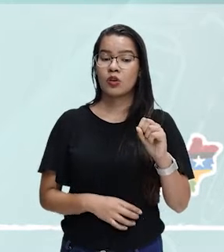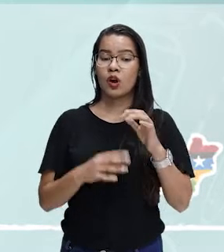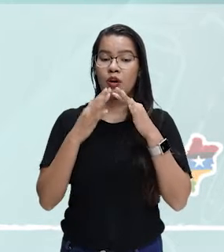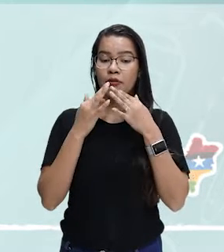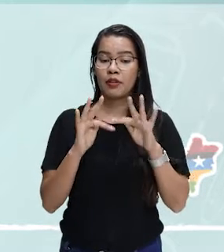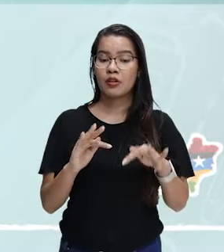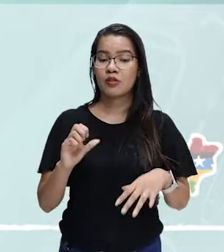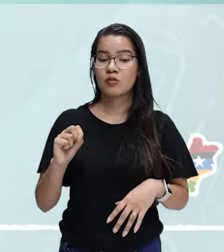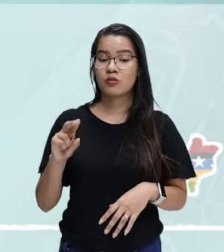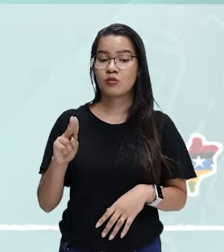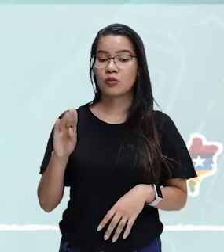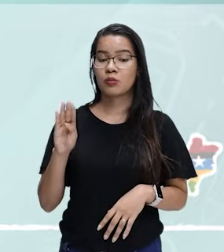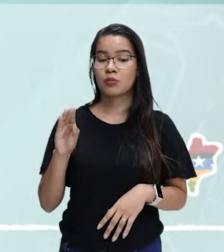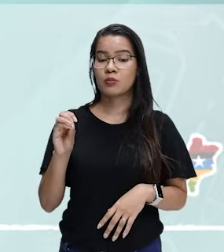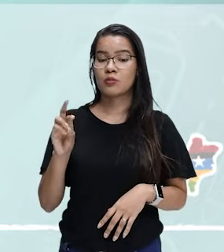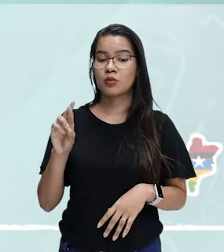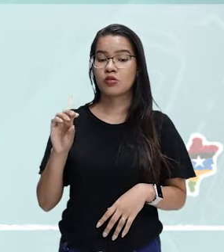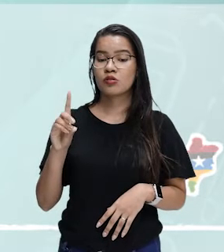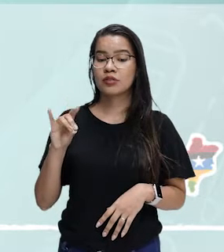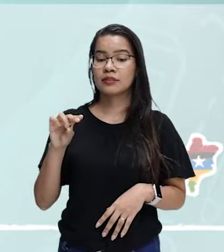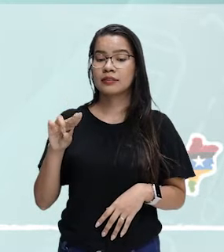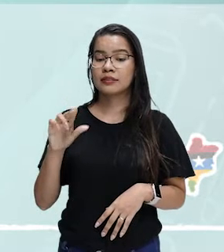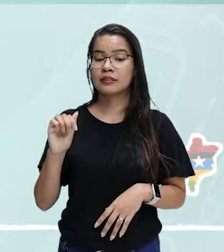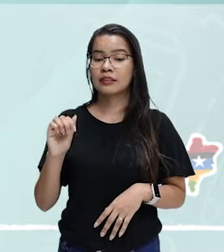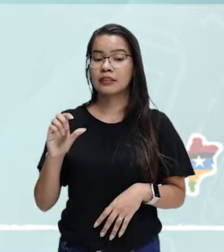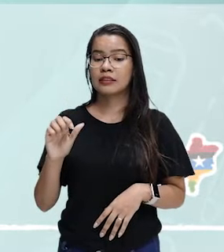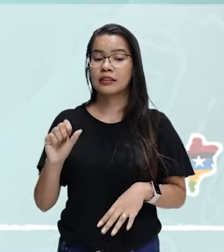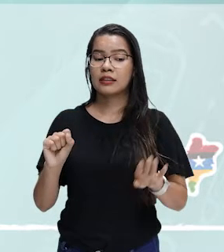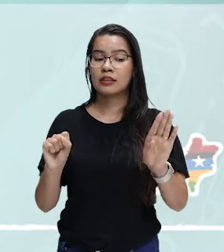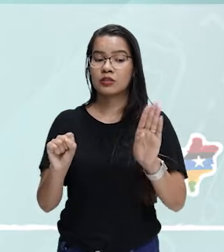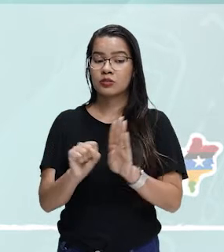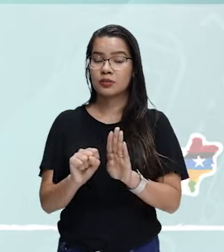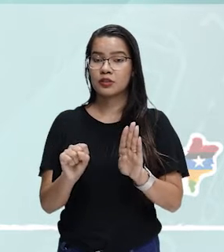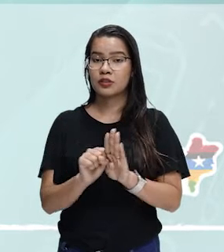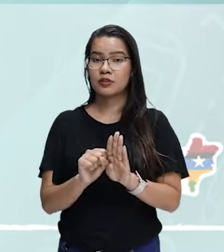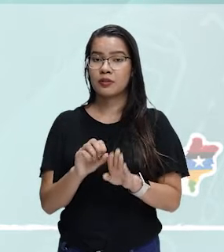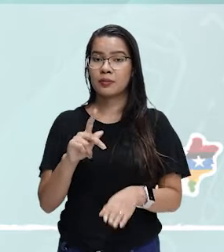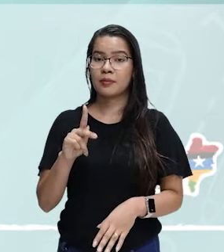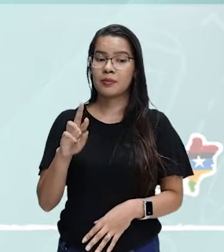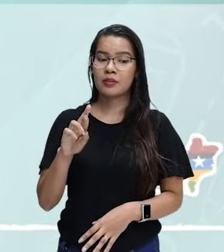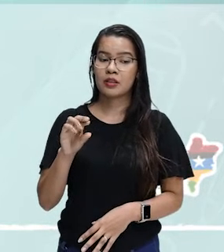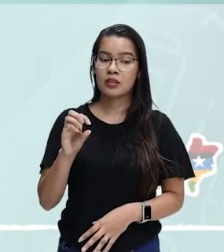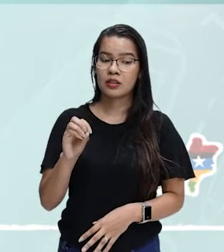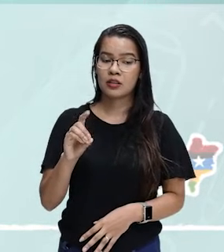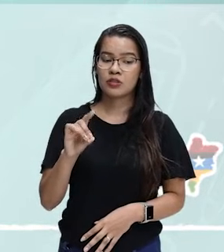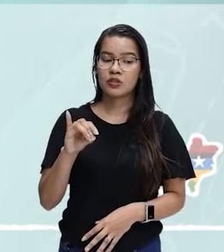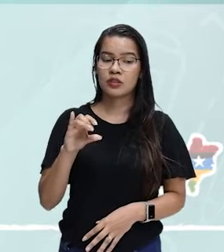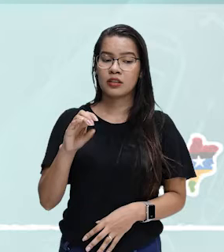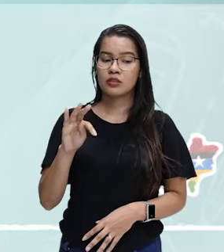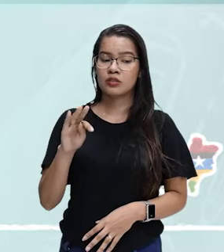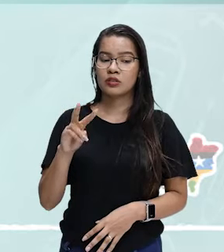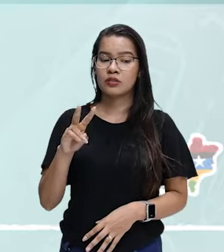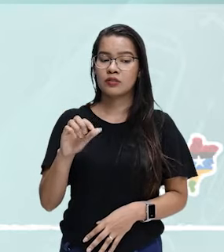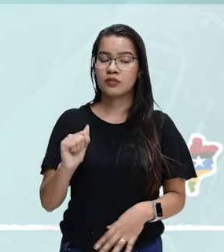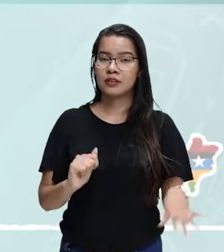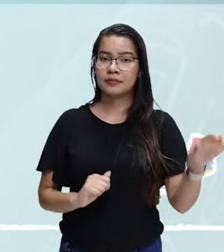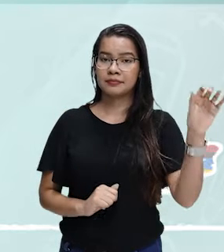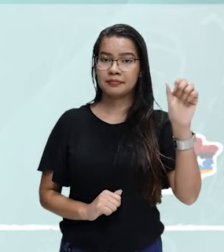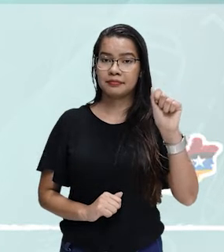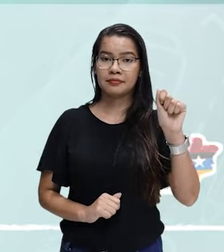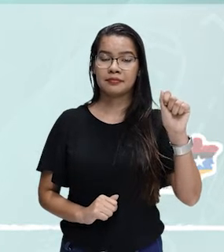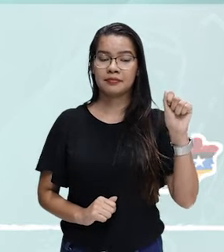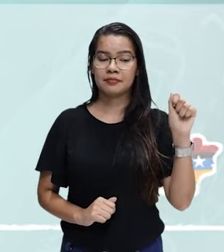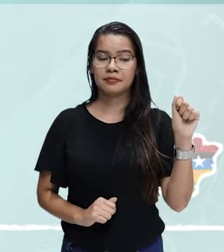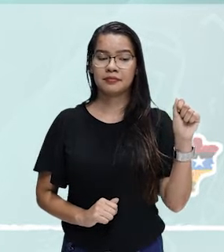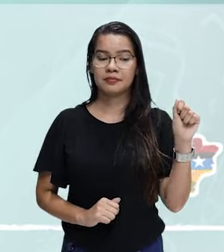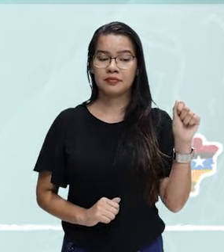você precisa destacar os verbos em todas as alternativas. A letra A tem espero que venhas,